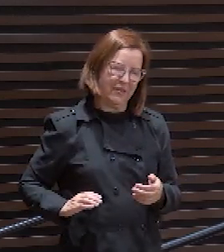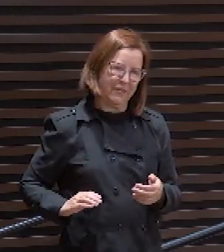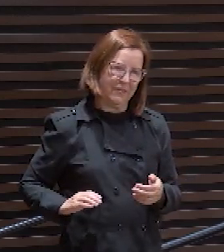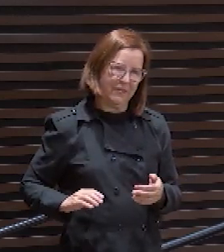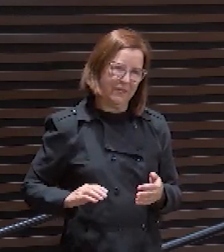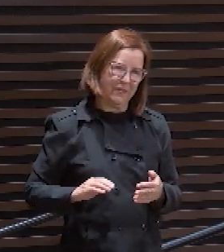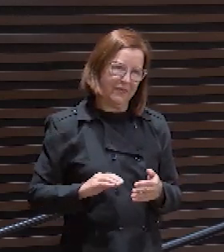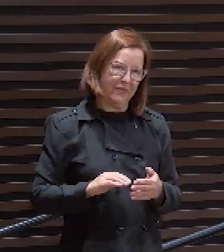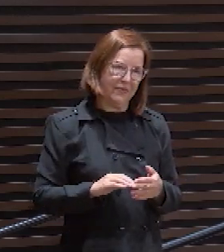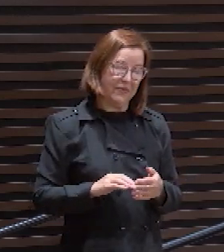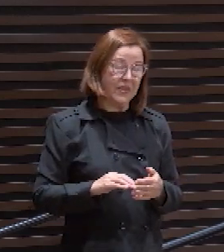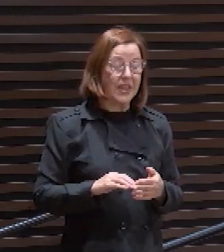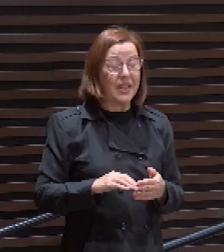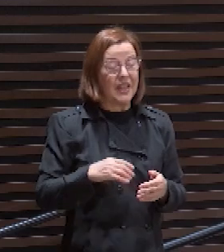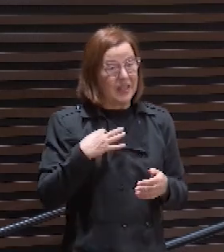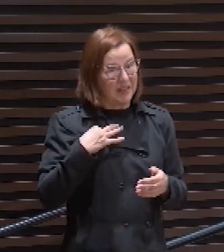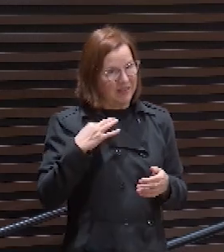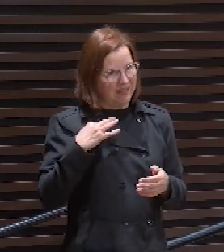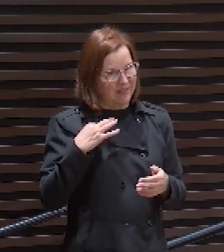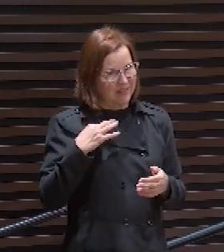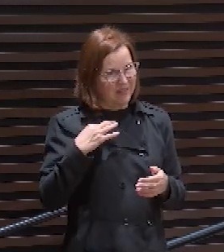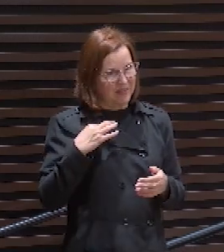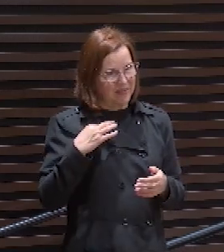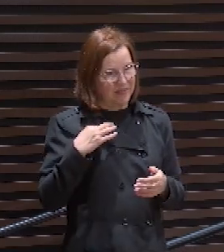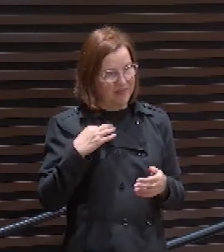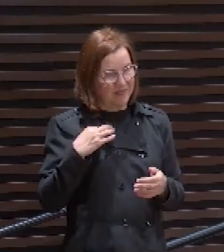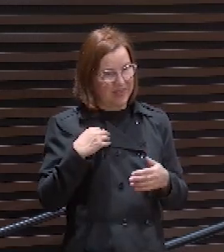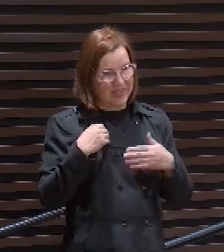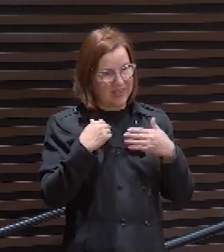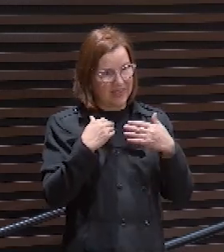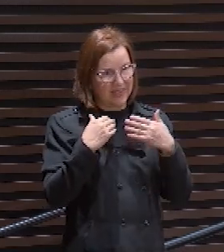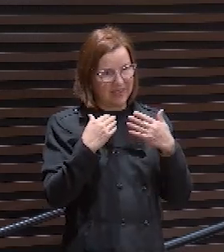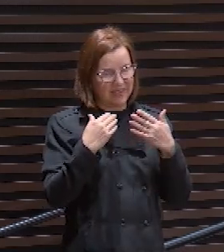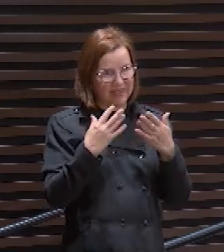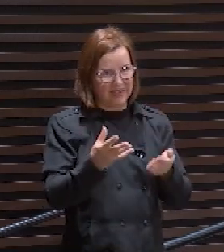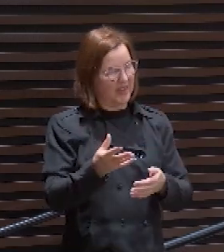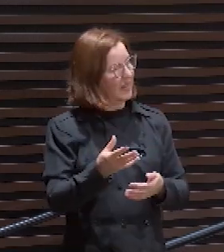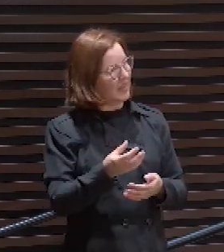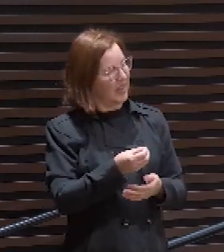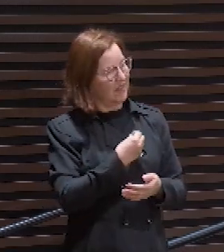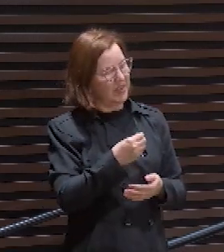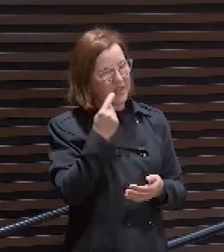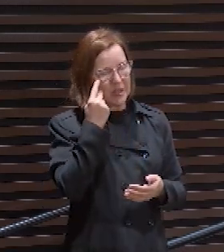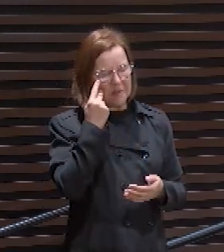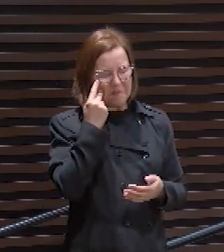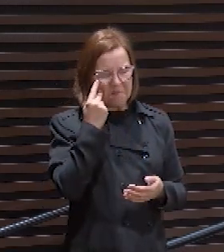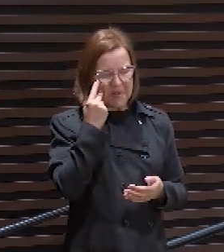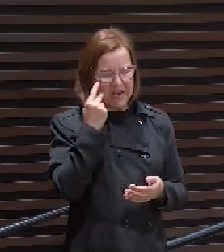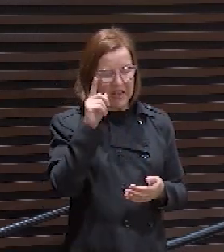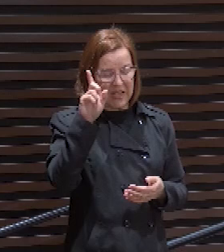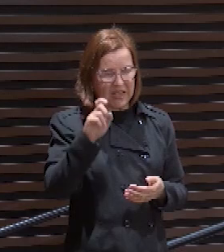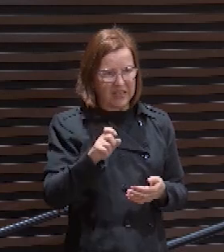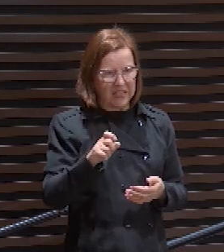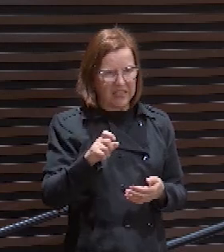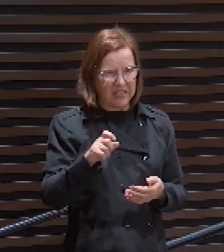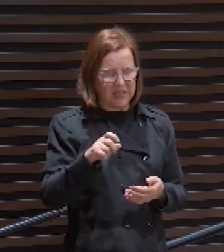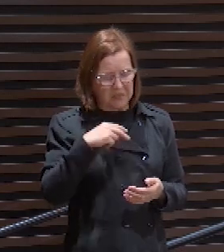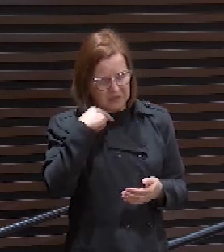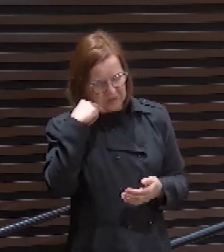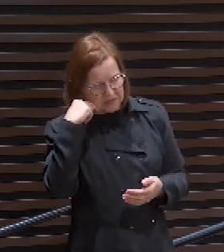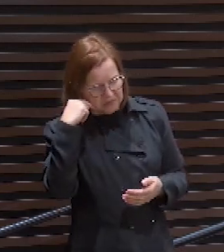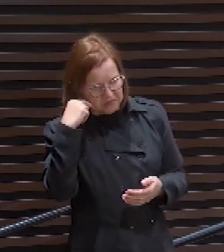disposição, voluntariamente, é entregar sua própria vida para poder ser injuriado, para poder ser perseguido, para poder